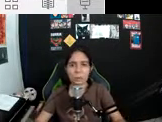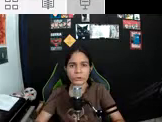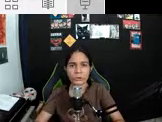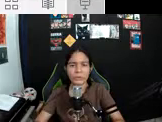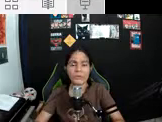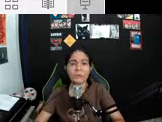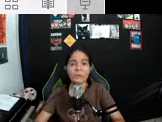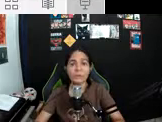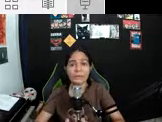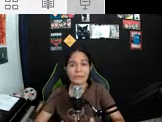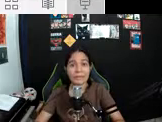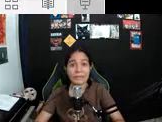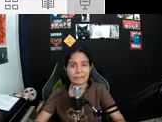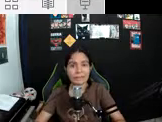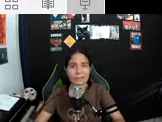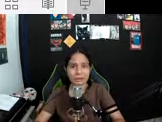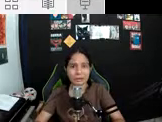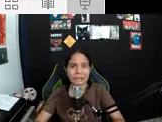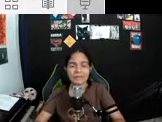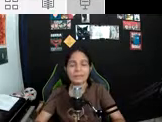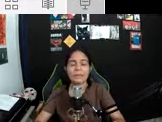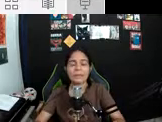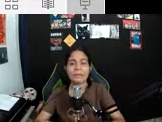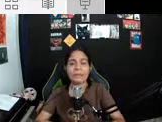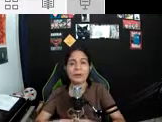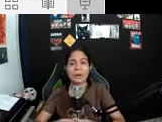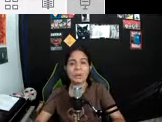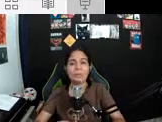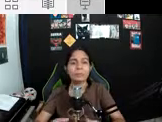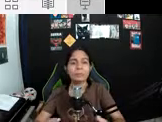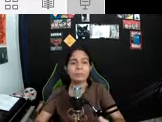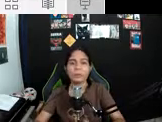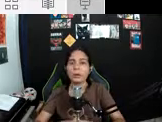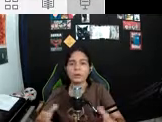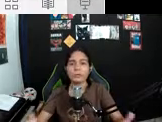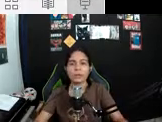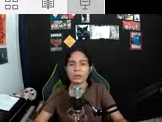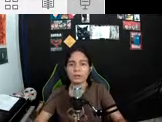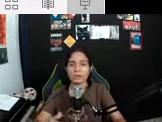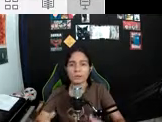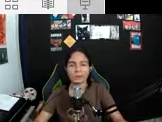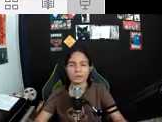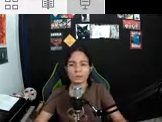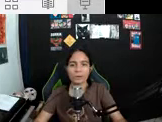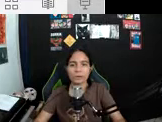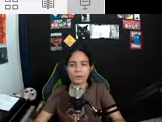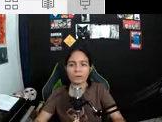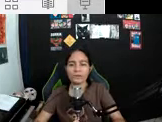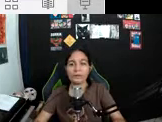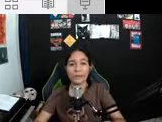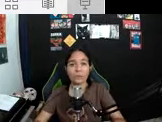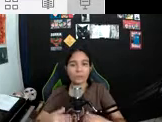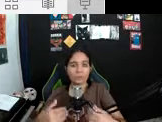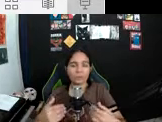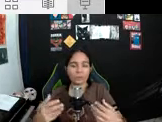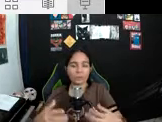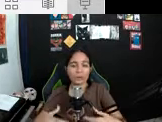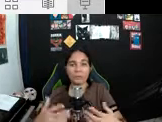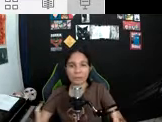era oposto do que você queria que ela achasse, né? Ou por algum motivo aconteceu alguma coisa,